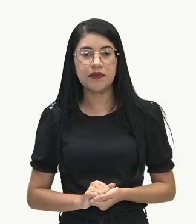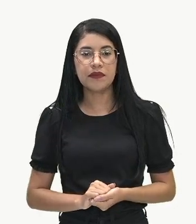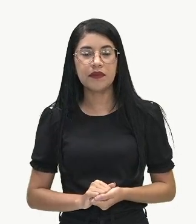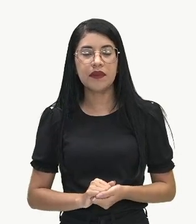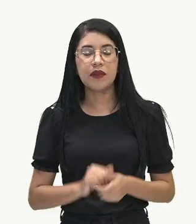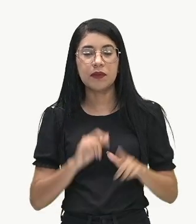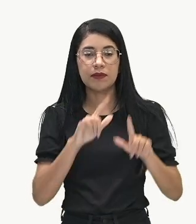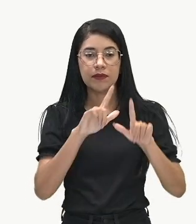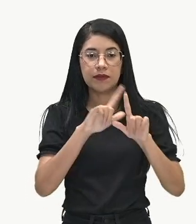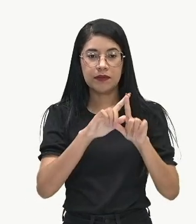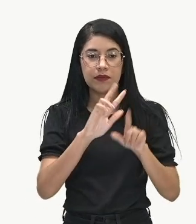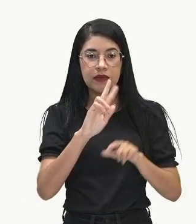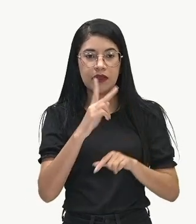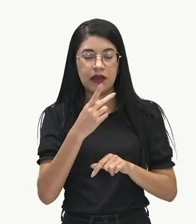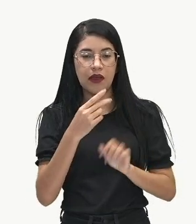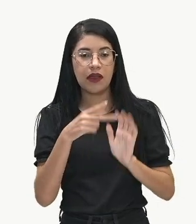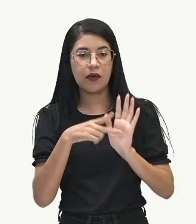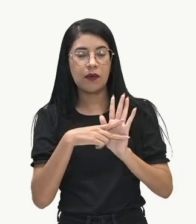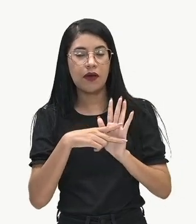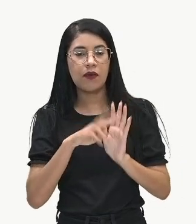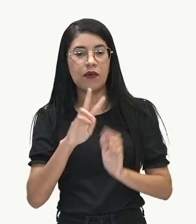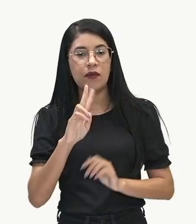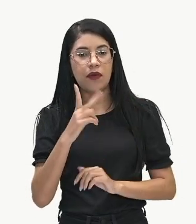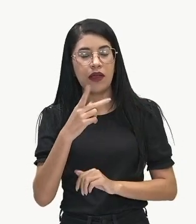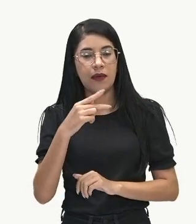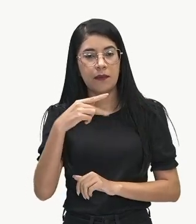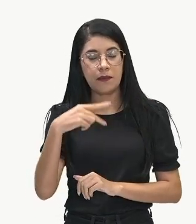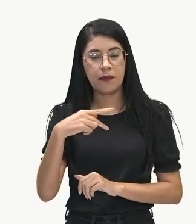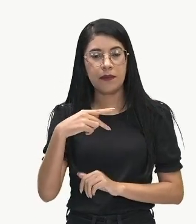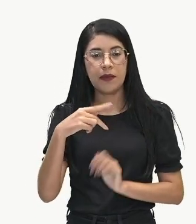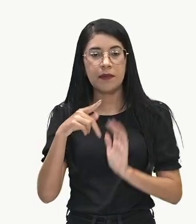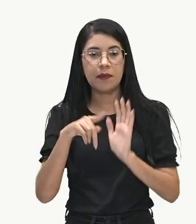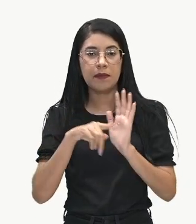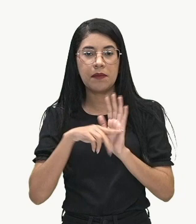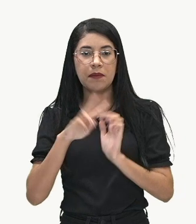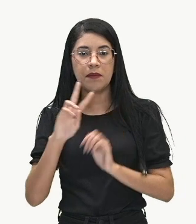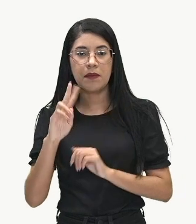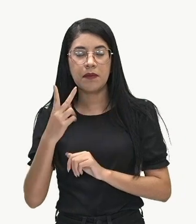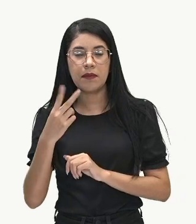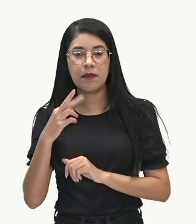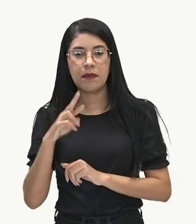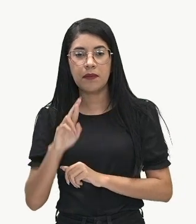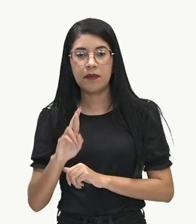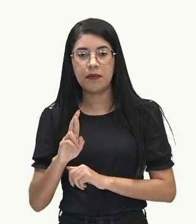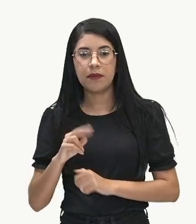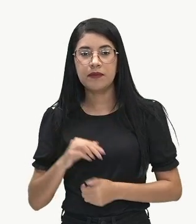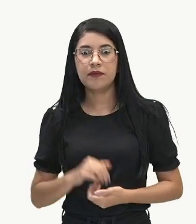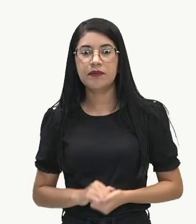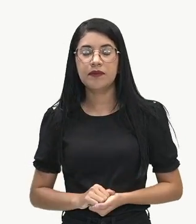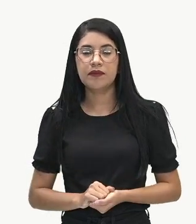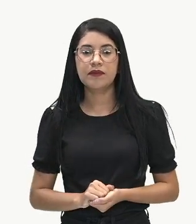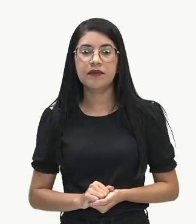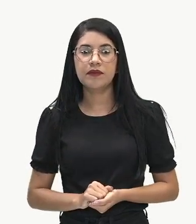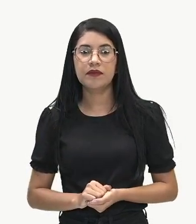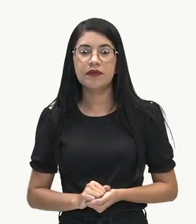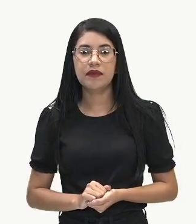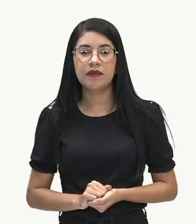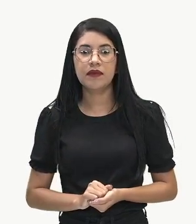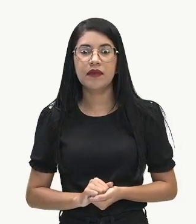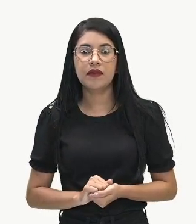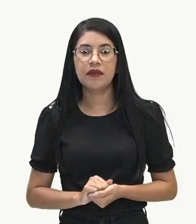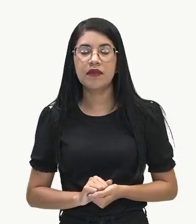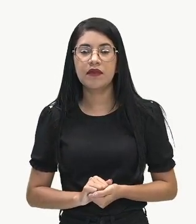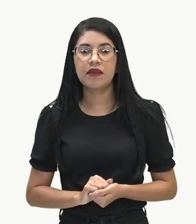ΔH é igual à entalpia do produto menos a entalpia do reagente. Note que